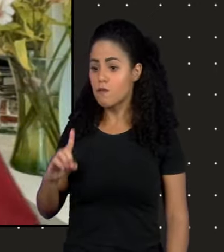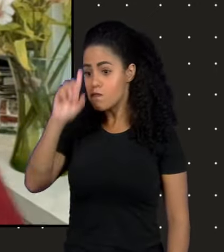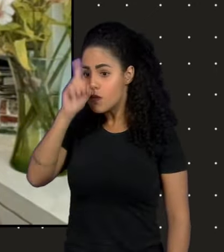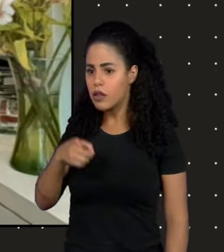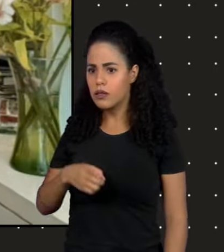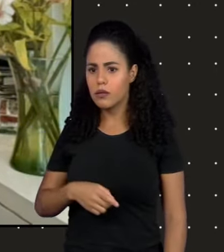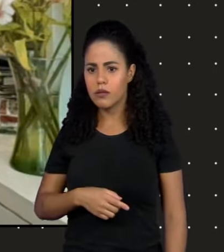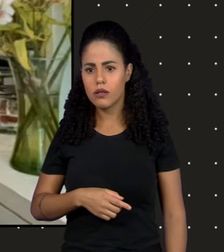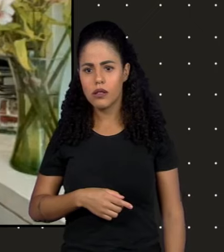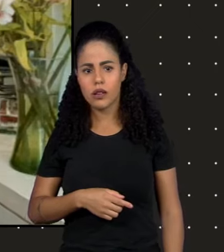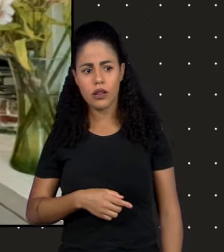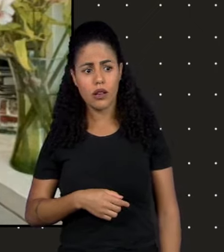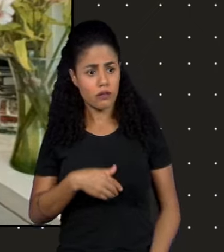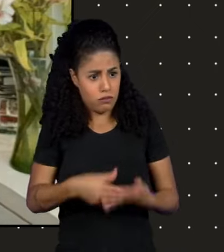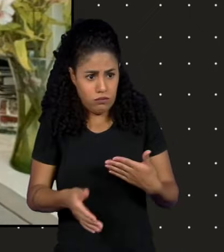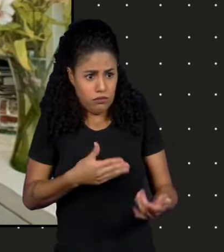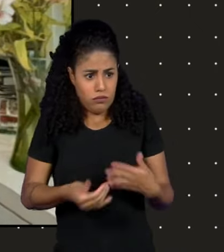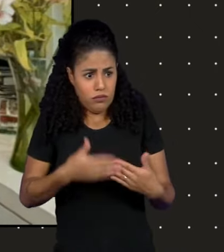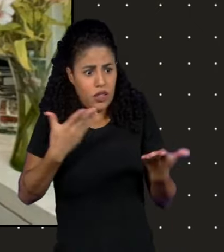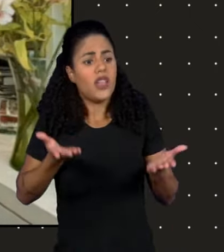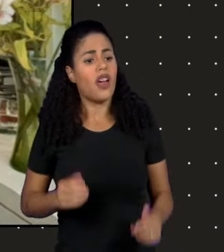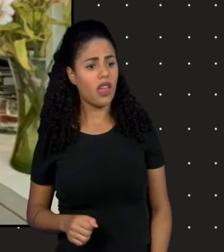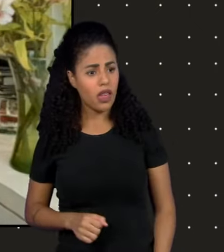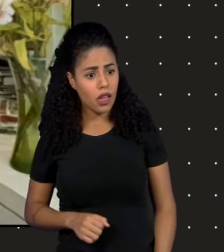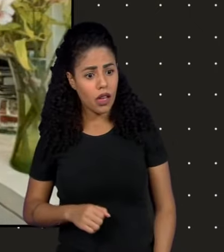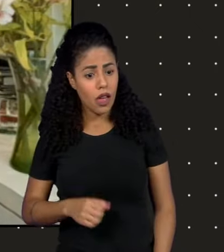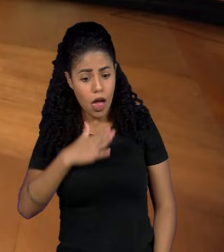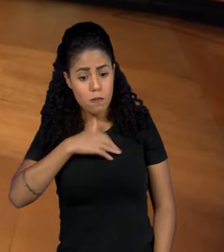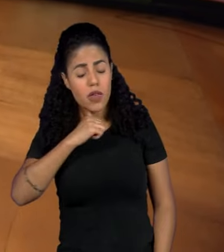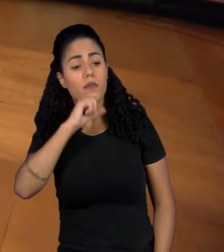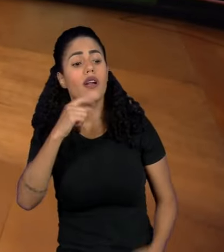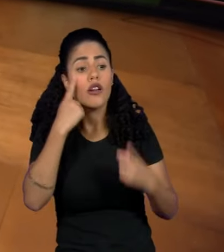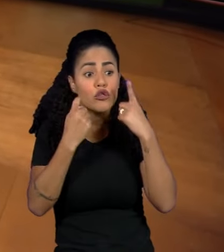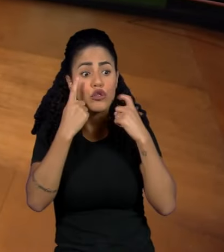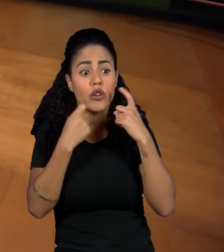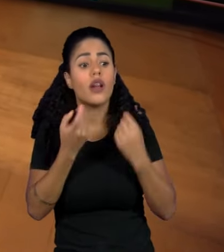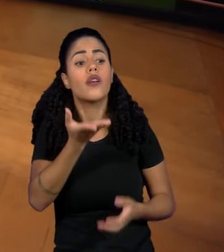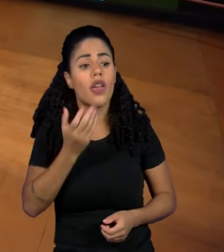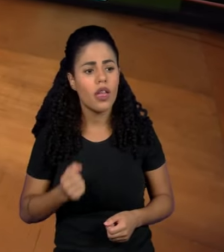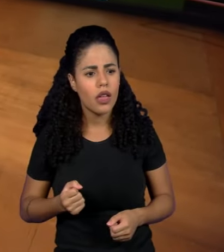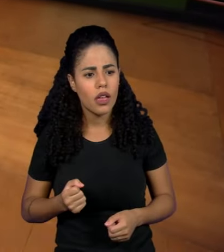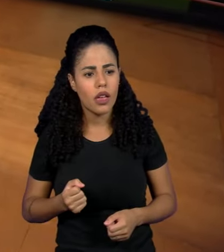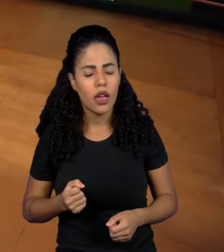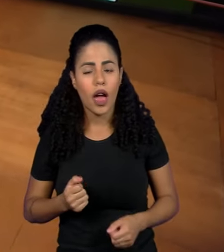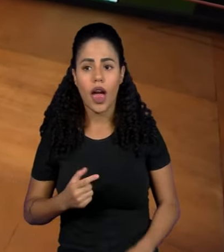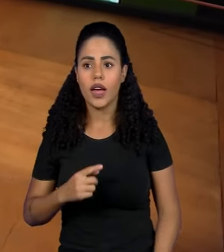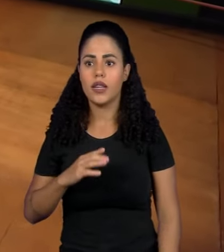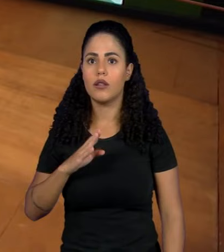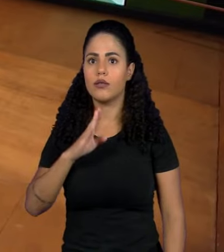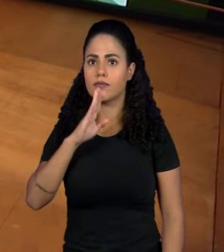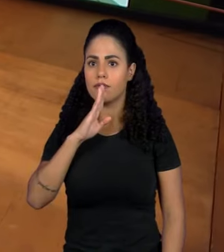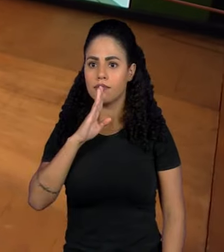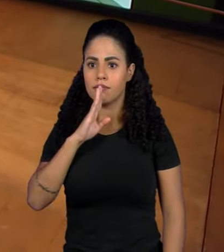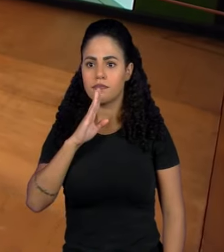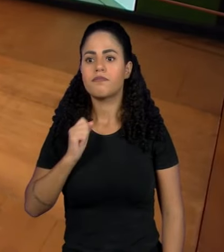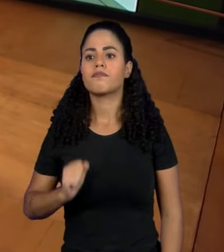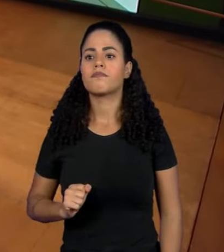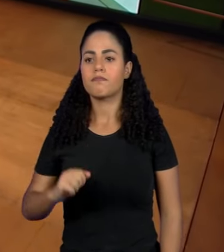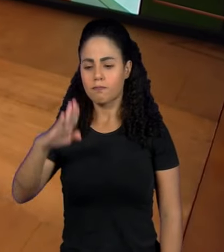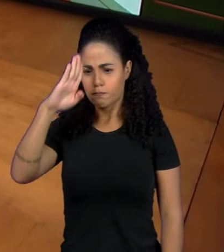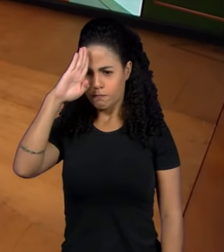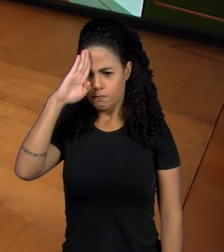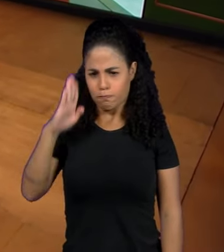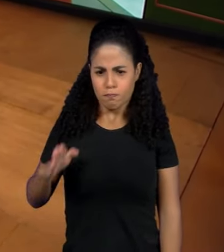merda, como é que você faz um negócio desse com a minha mãe? Aí ele falou: se não estivesse me fardado, eu acabava